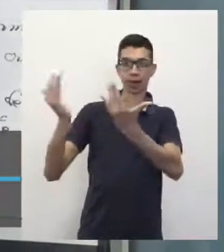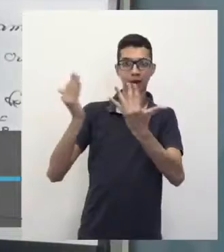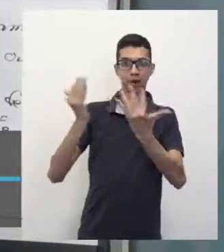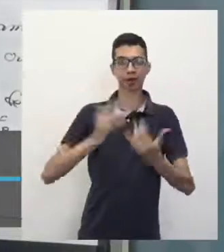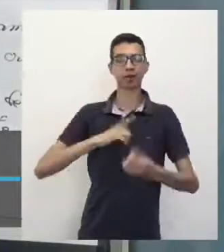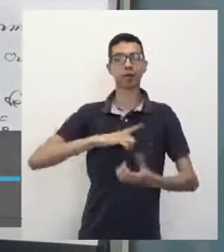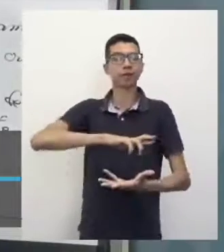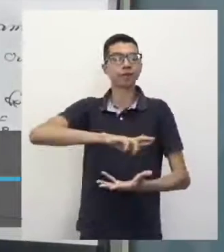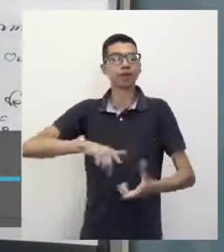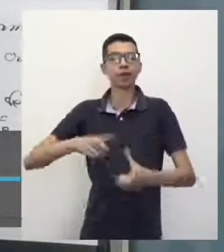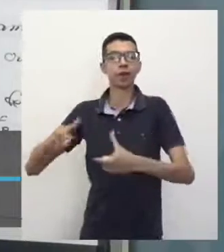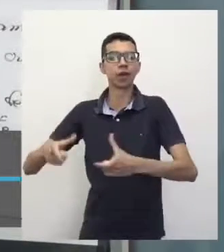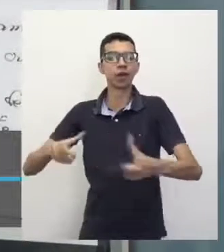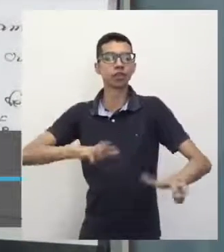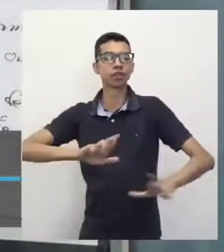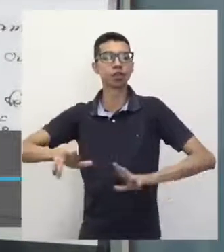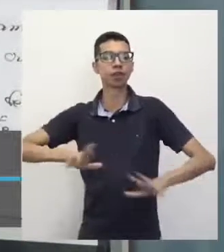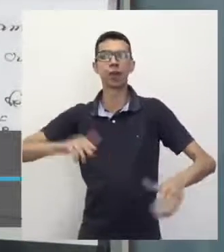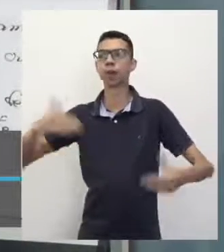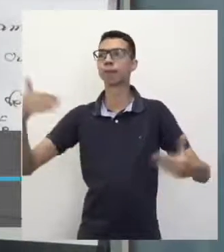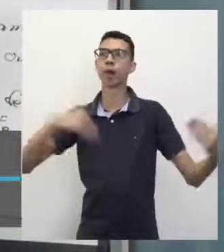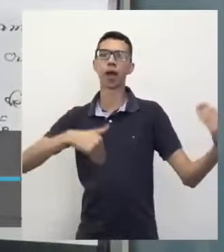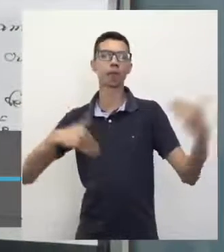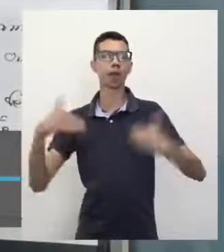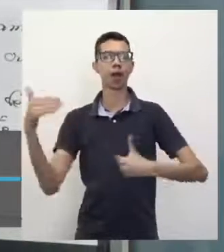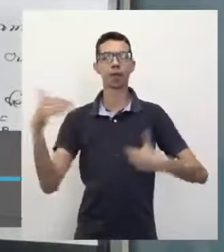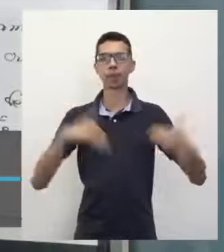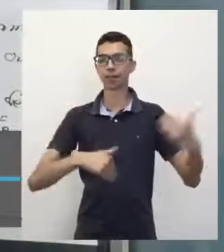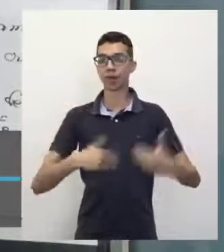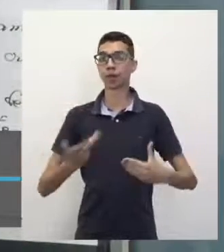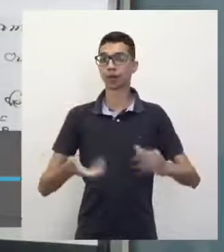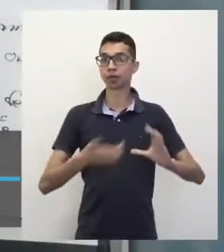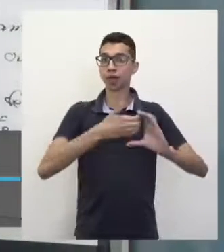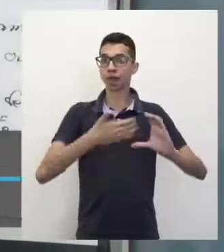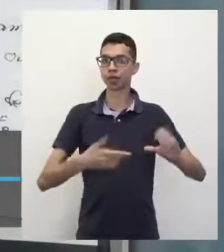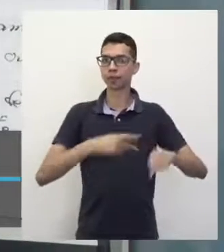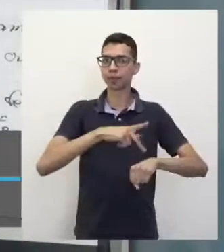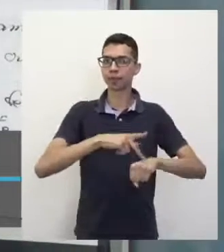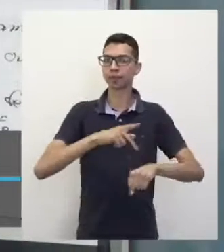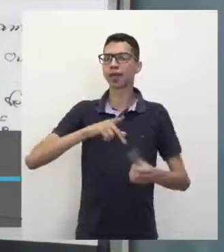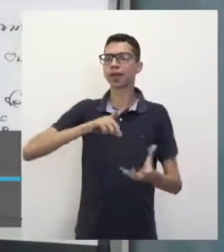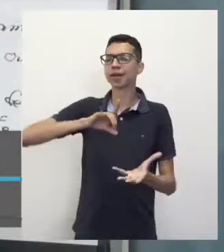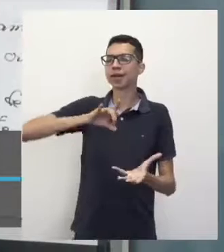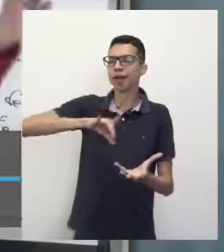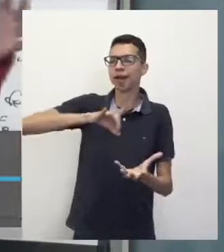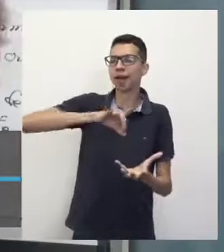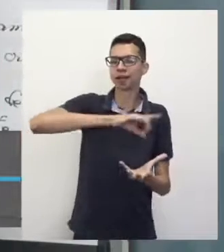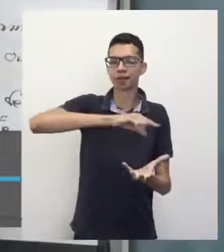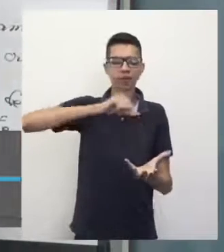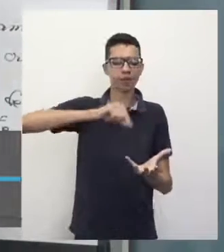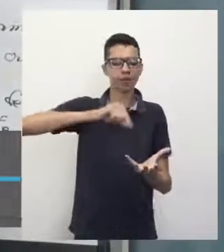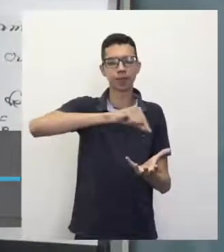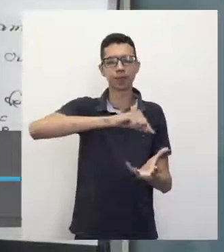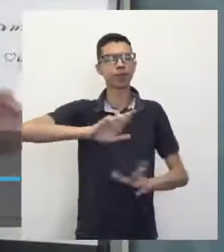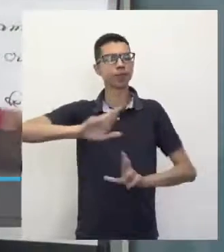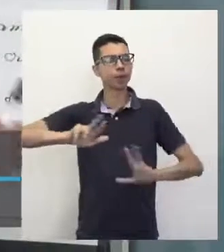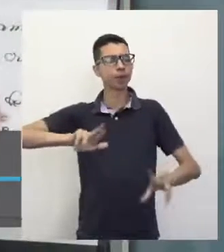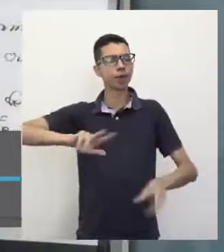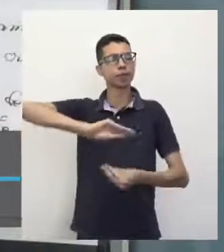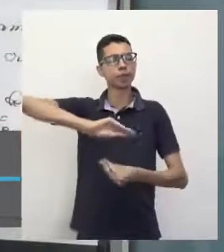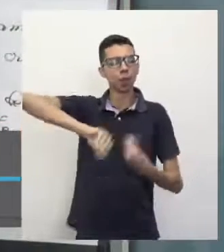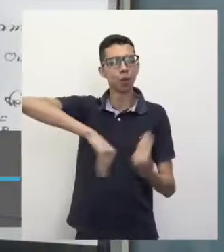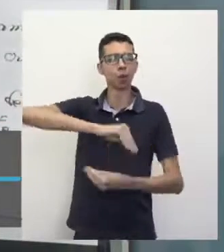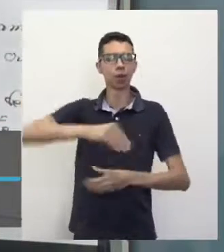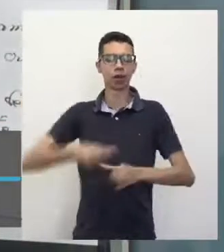migratórias trouxeram, então, elementos de cada um desses países, né, para compor aí essa